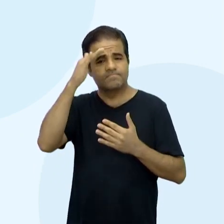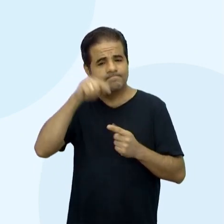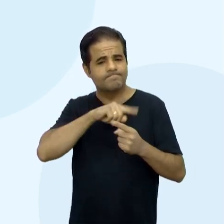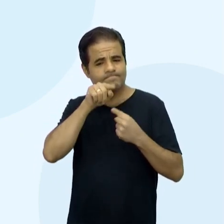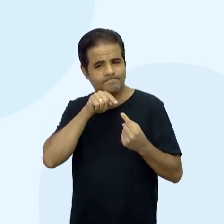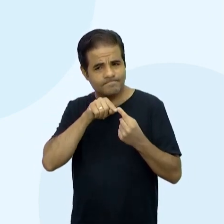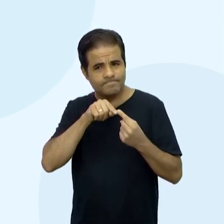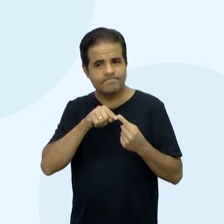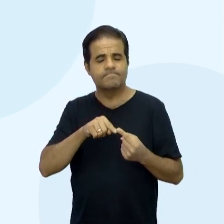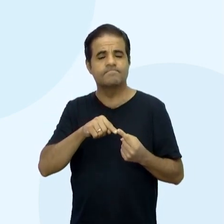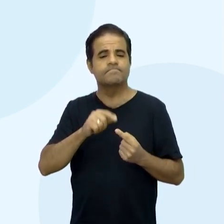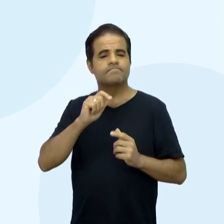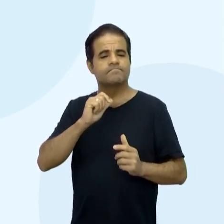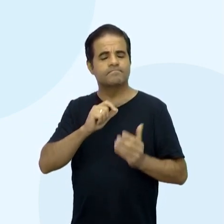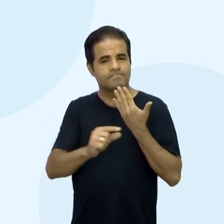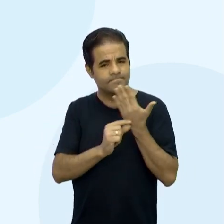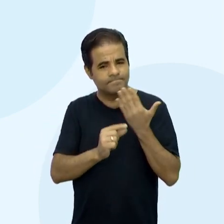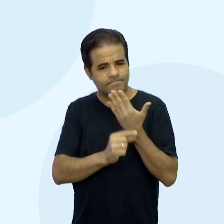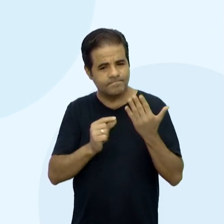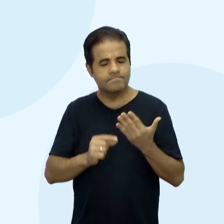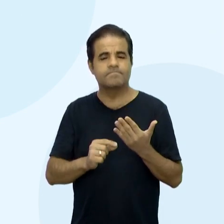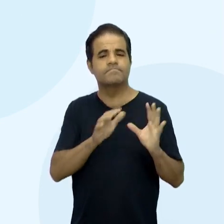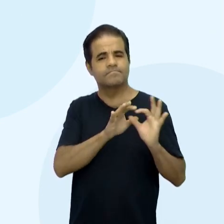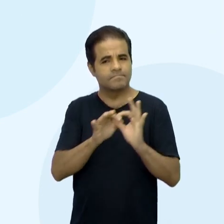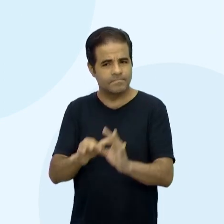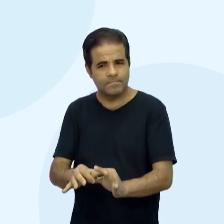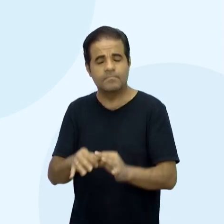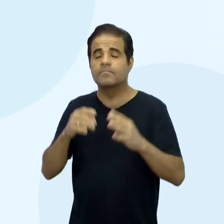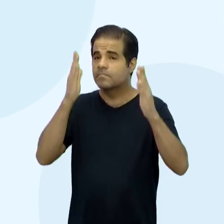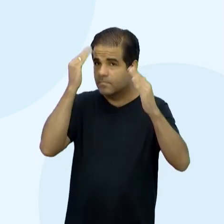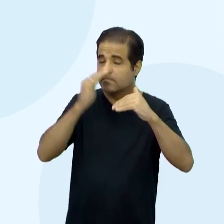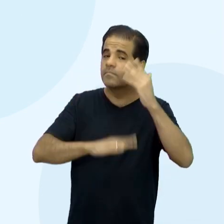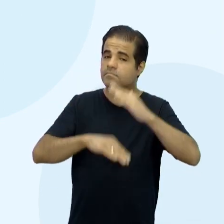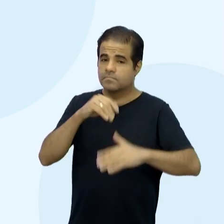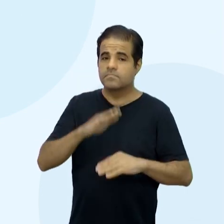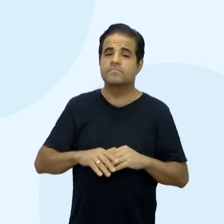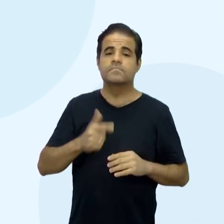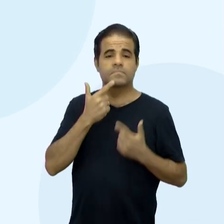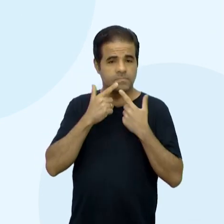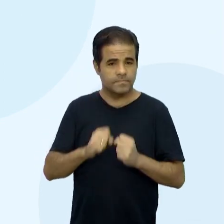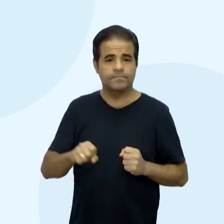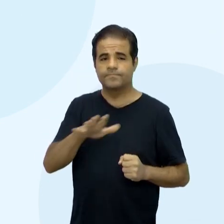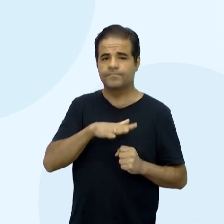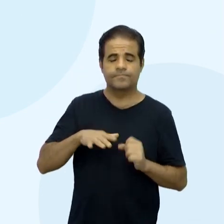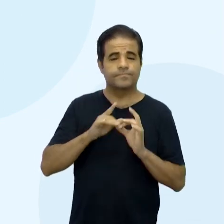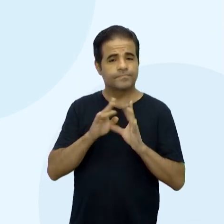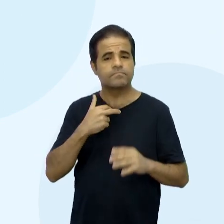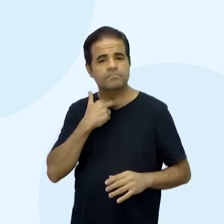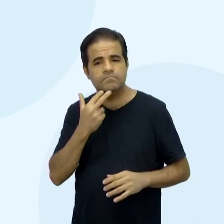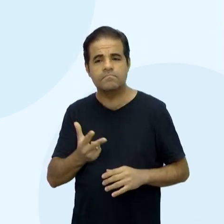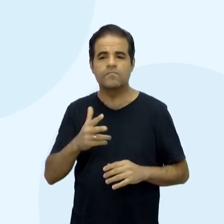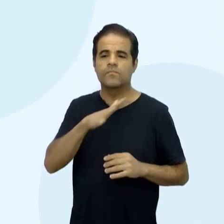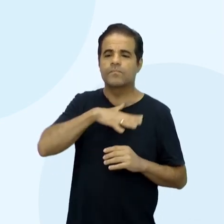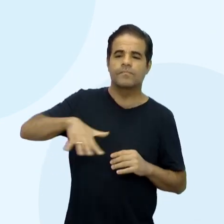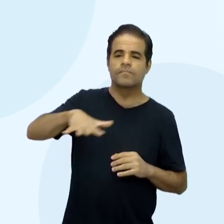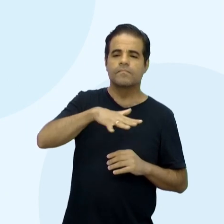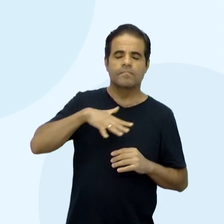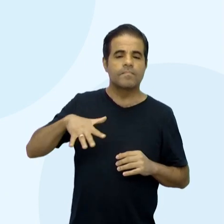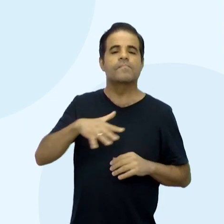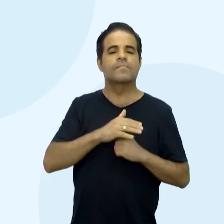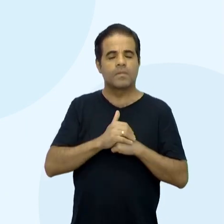intenção, autoria e contexto. É preciso dominar as ferramentas e as linguagens que nos permitem ter voz nesse